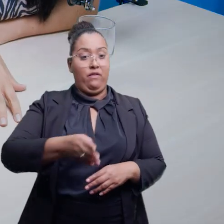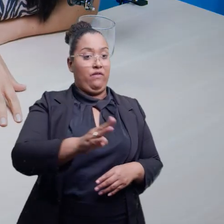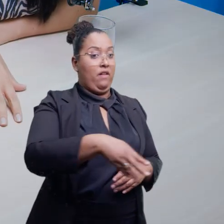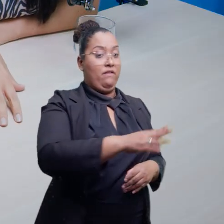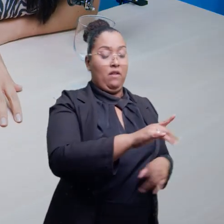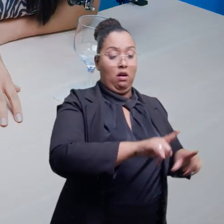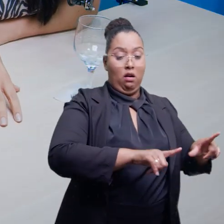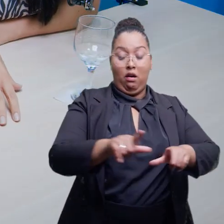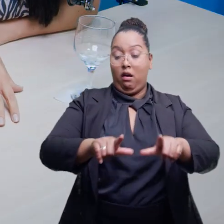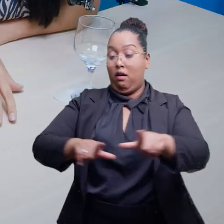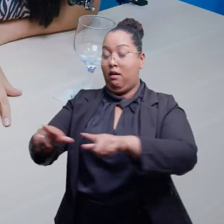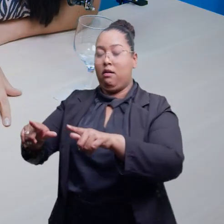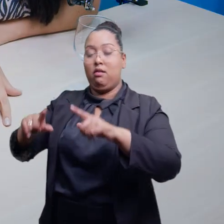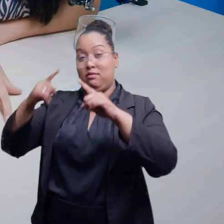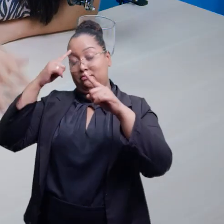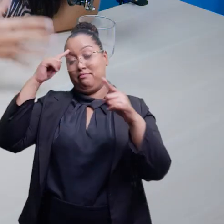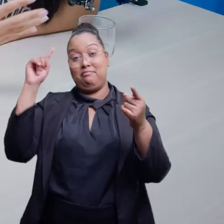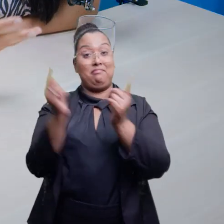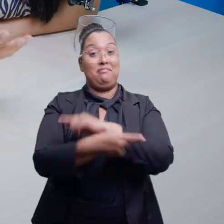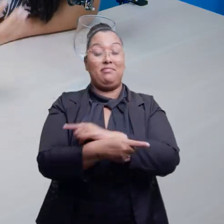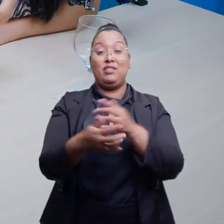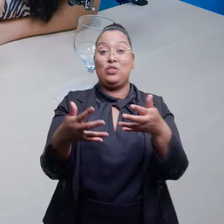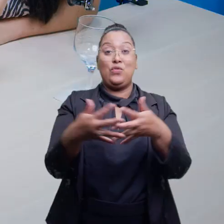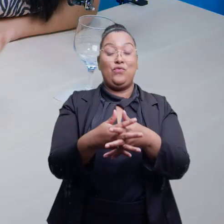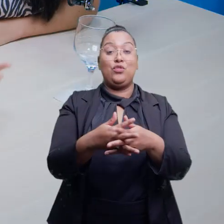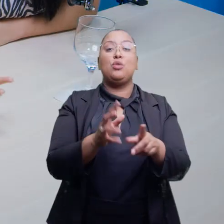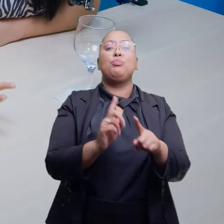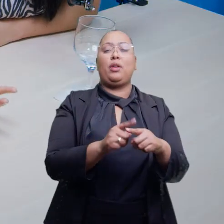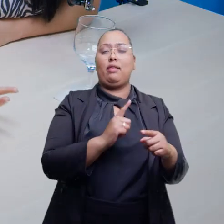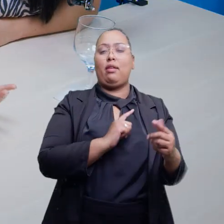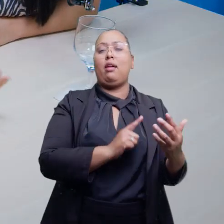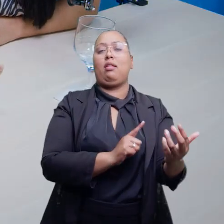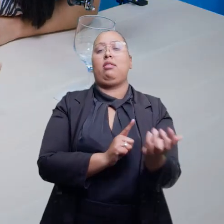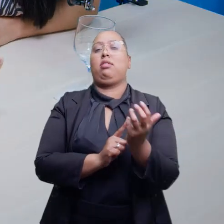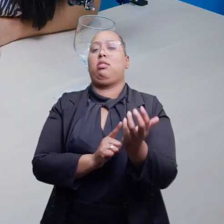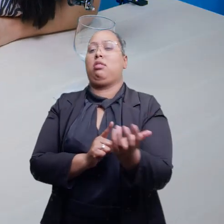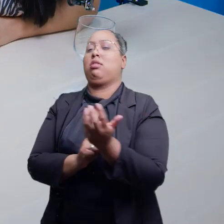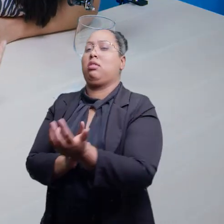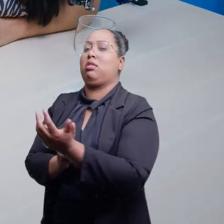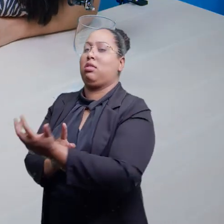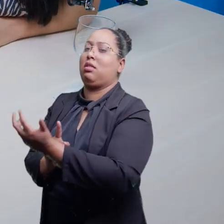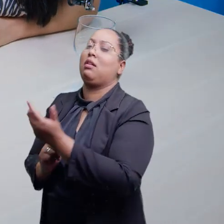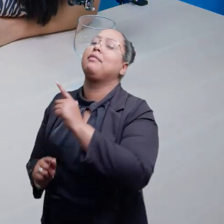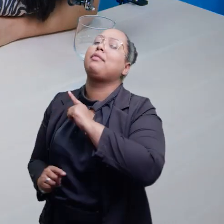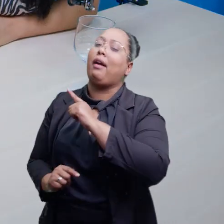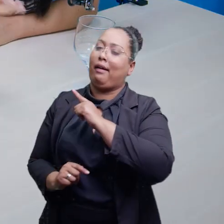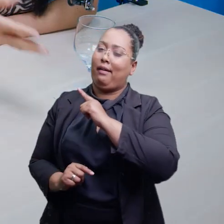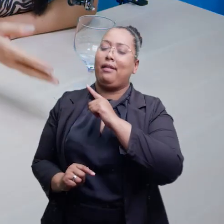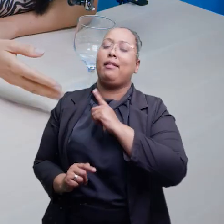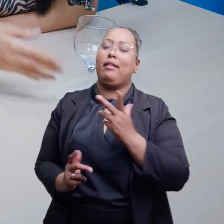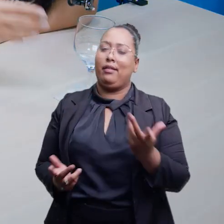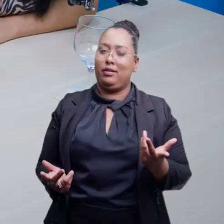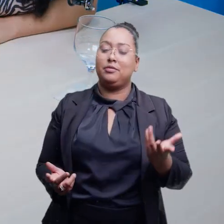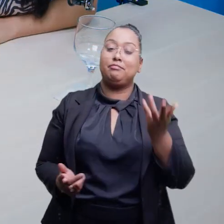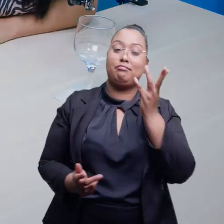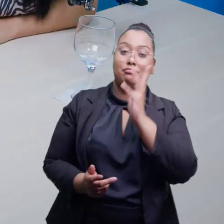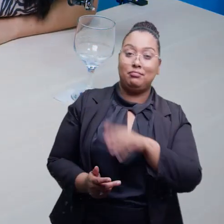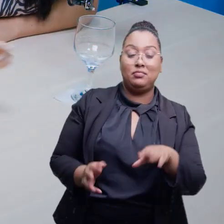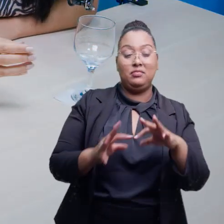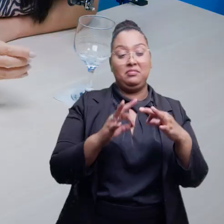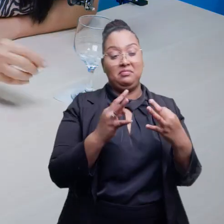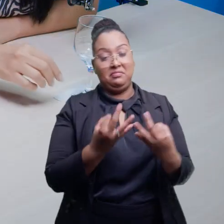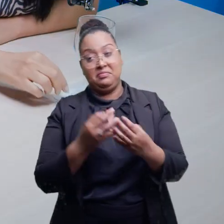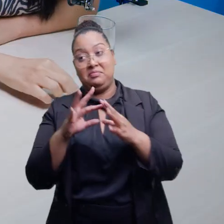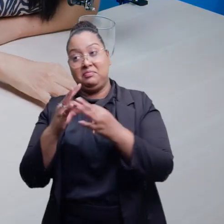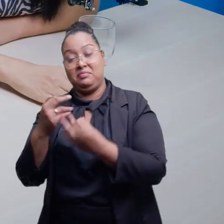lados, é muito difícil, porque você é influenciado, né, de alguma forma, quando você entende o adolescente, a criança ou